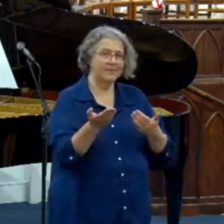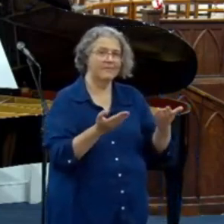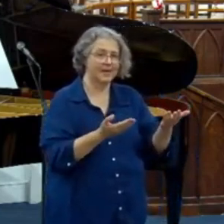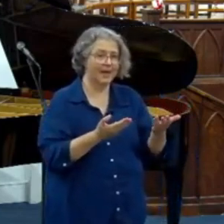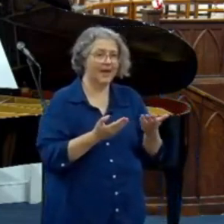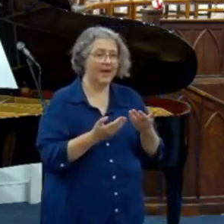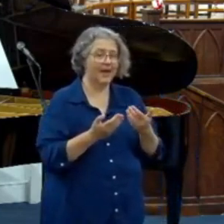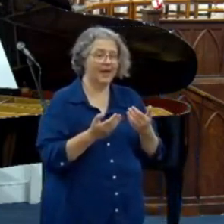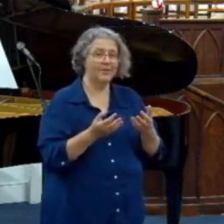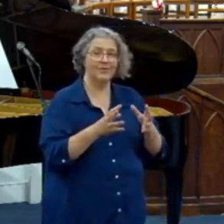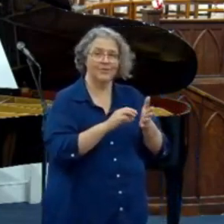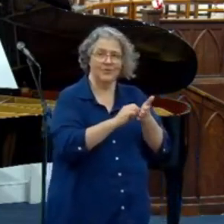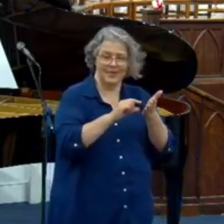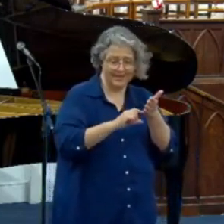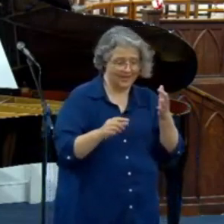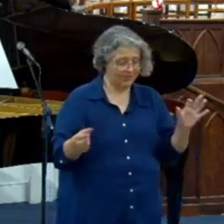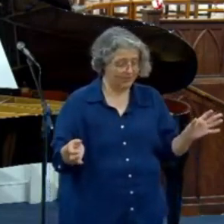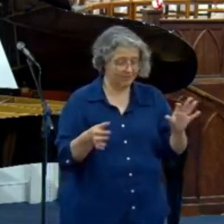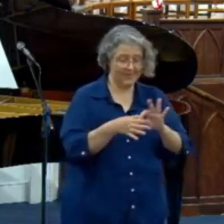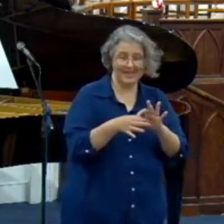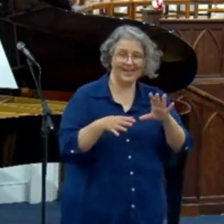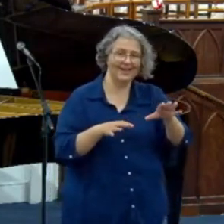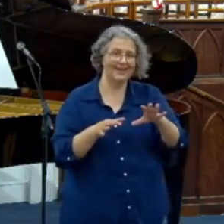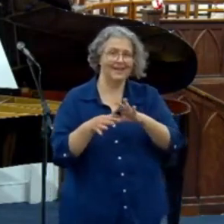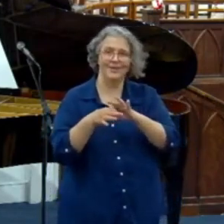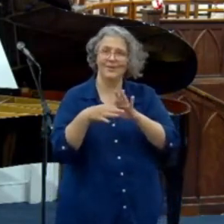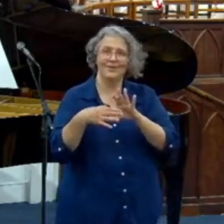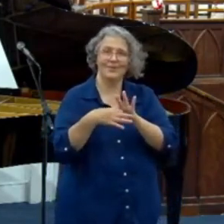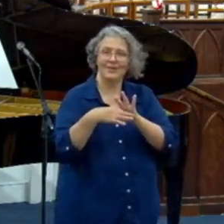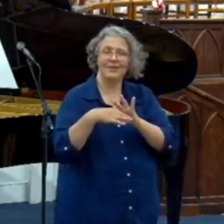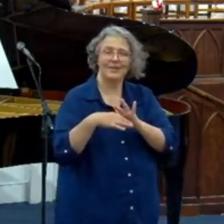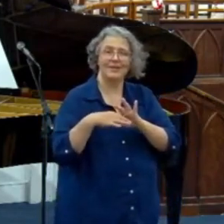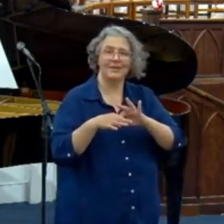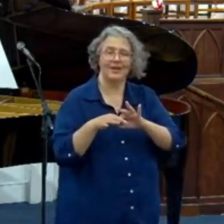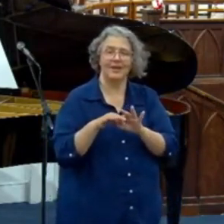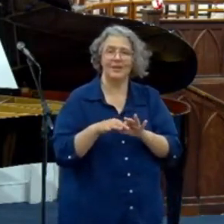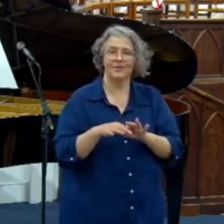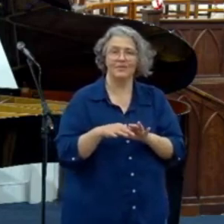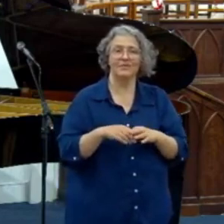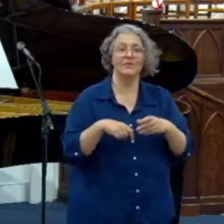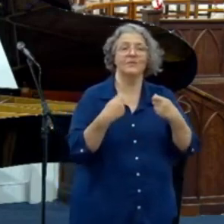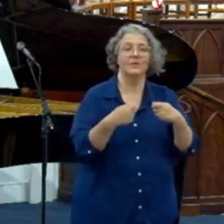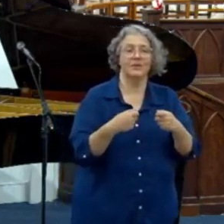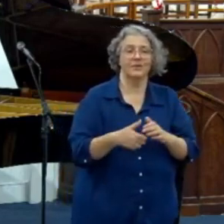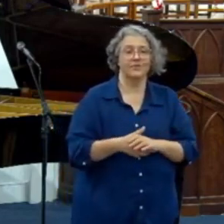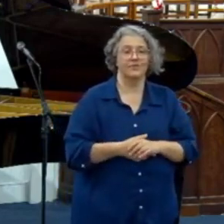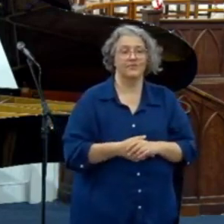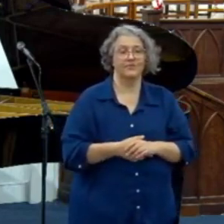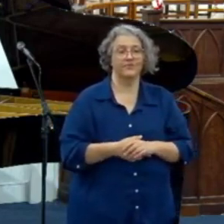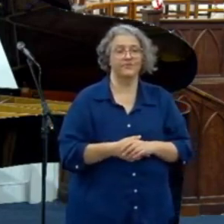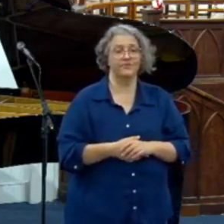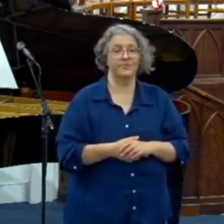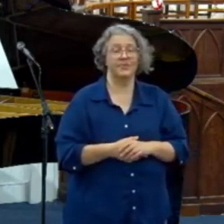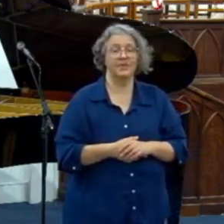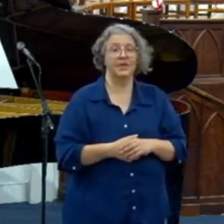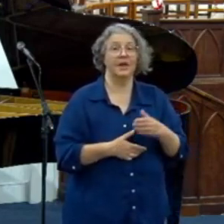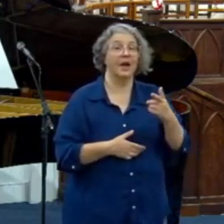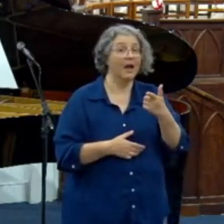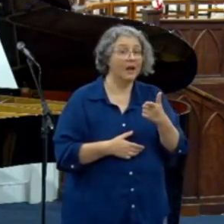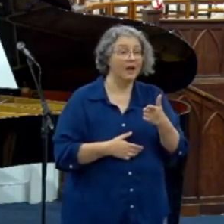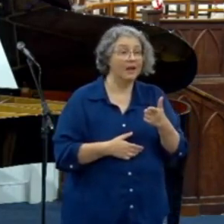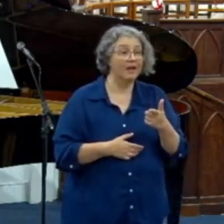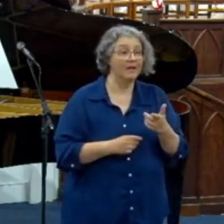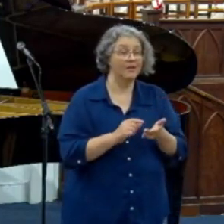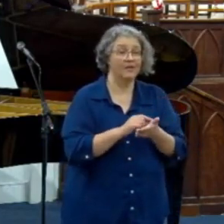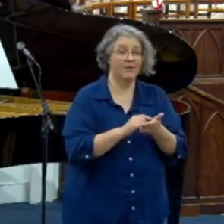E quando Isaías, no capítulo 55, fala sobre necessidade, ele diz assim: a todos vocês,